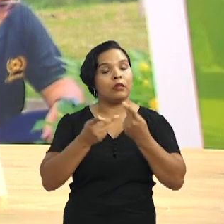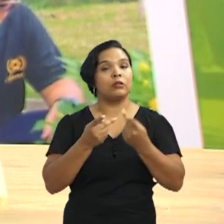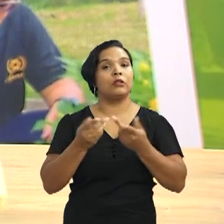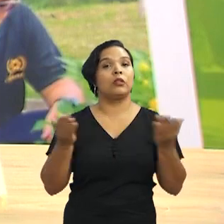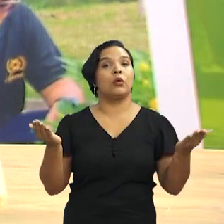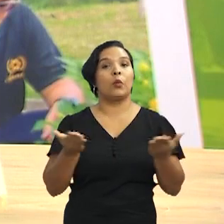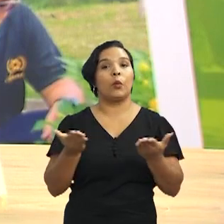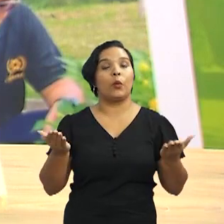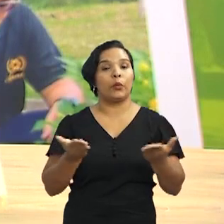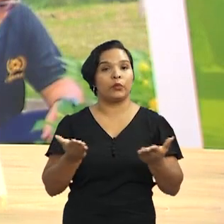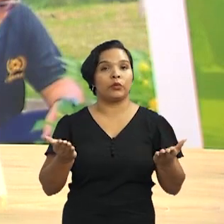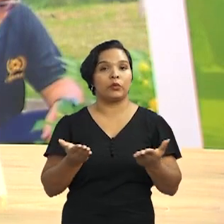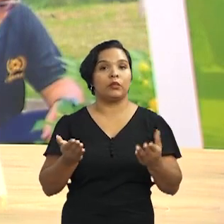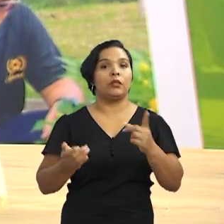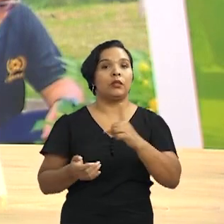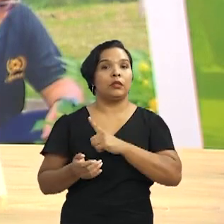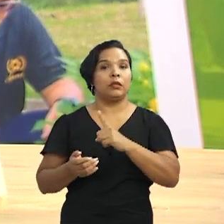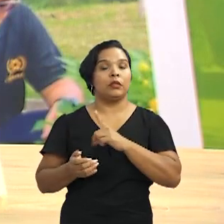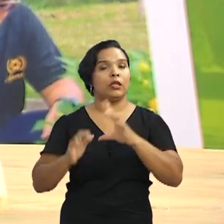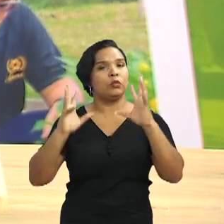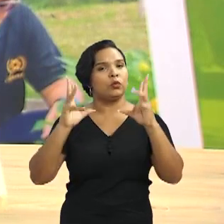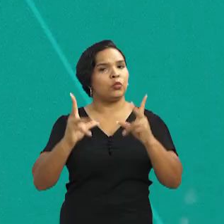balança falante, que hoje